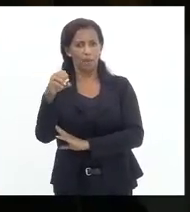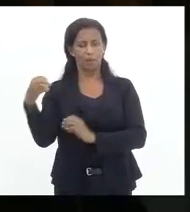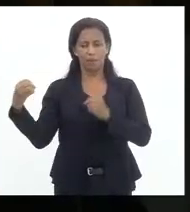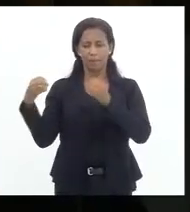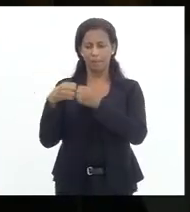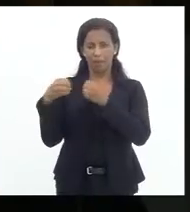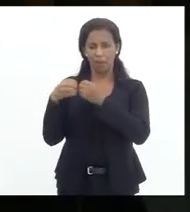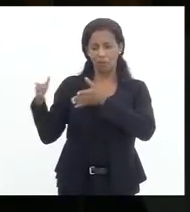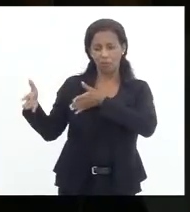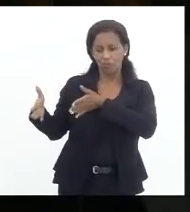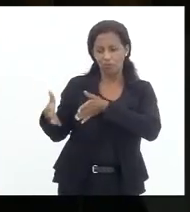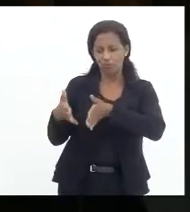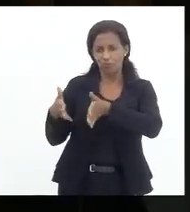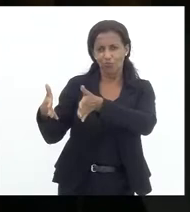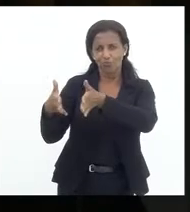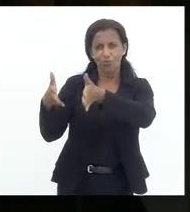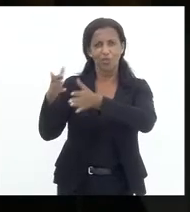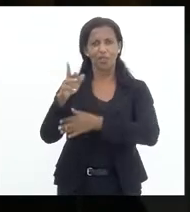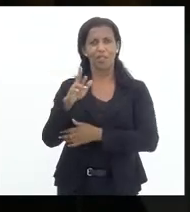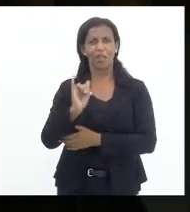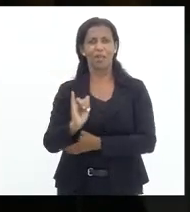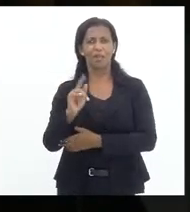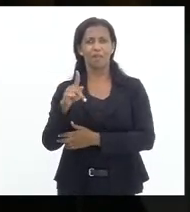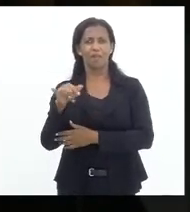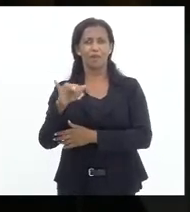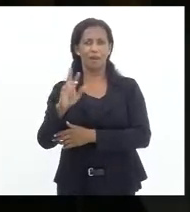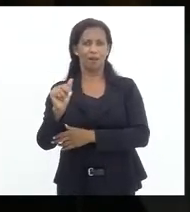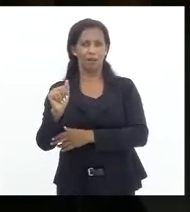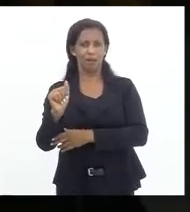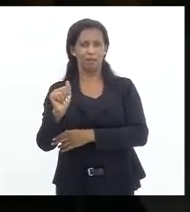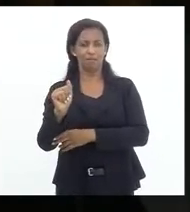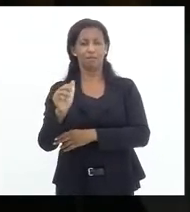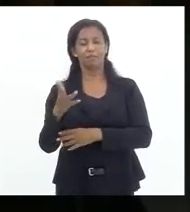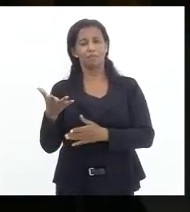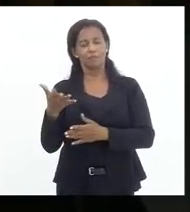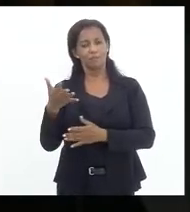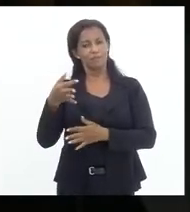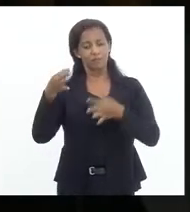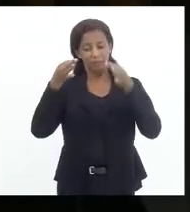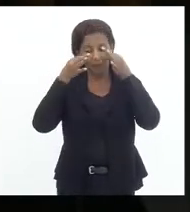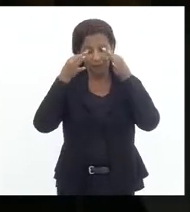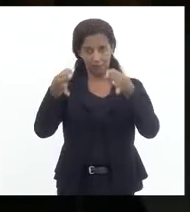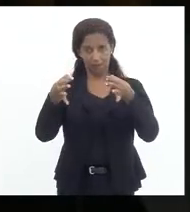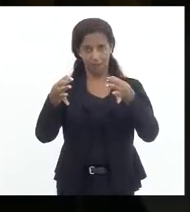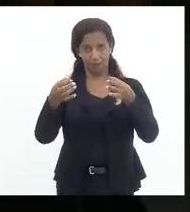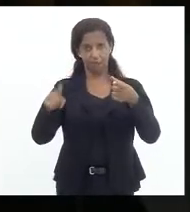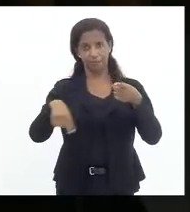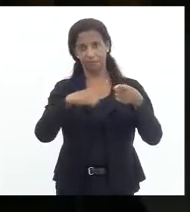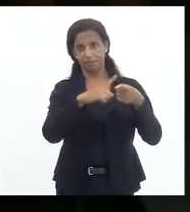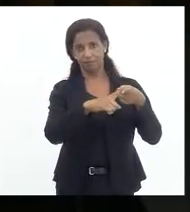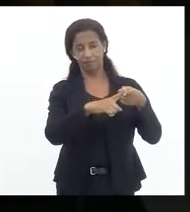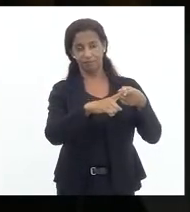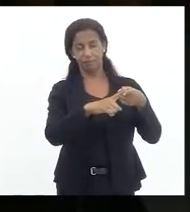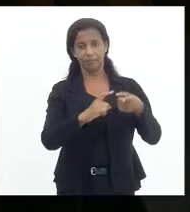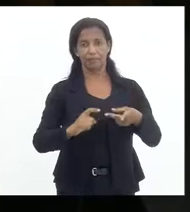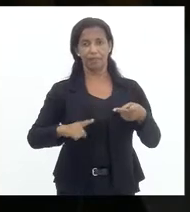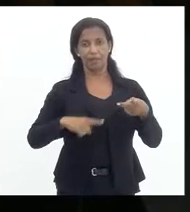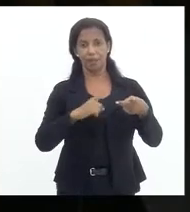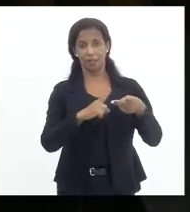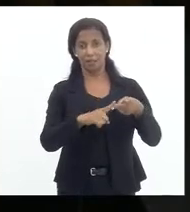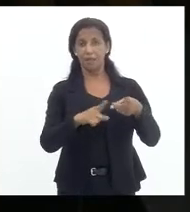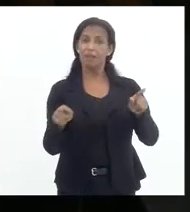do rio Ipiranga primeiro eu chamar atenção sobre esse fato o e